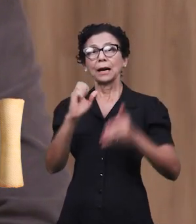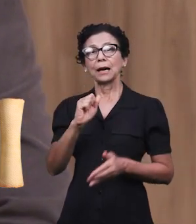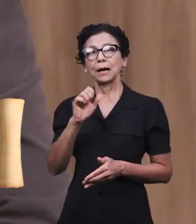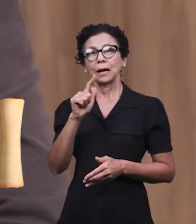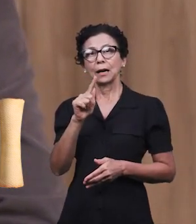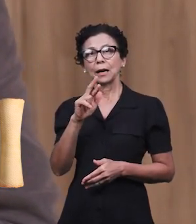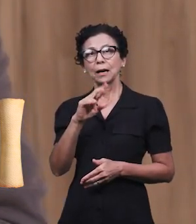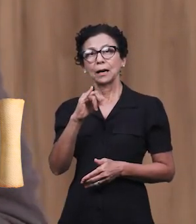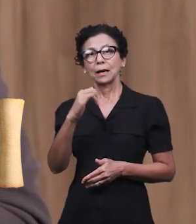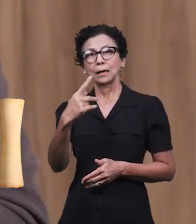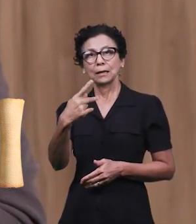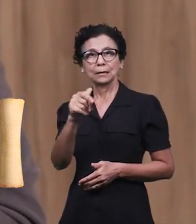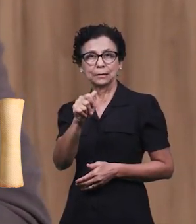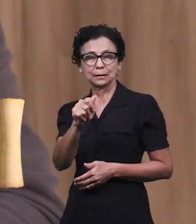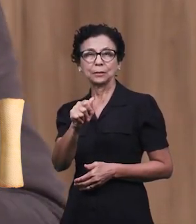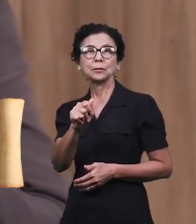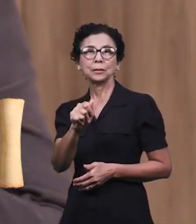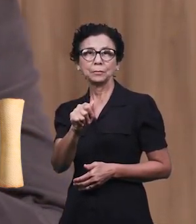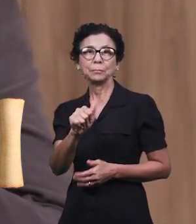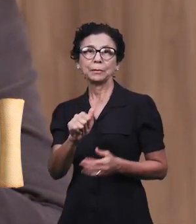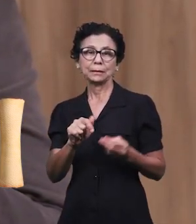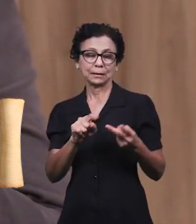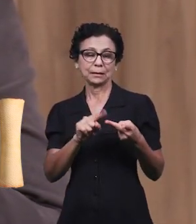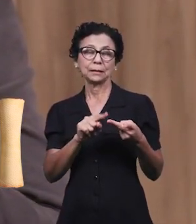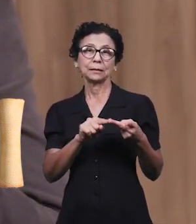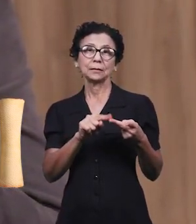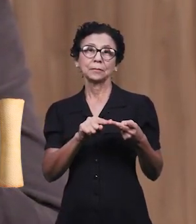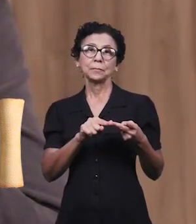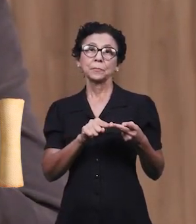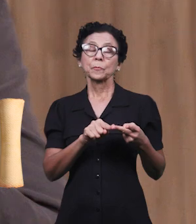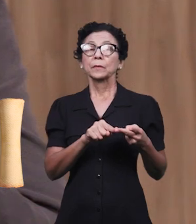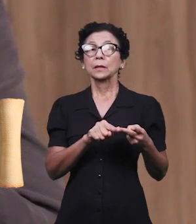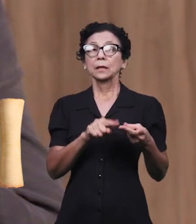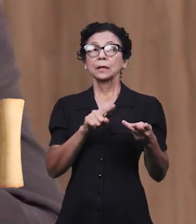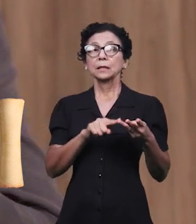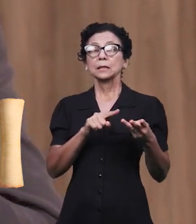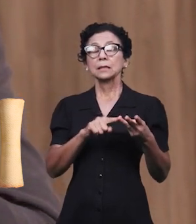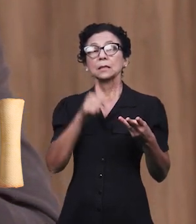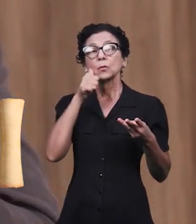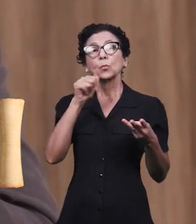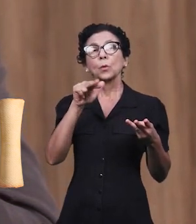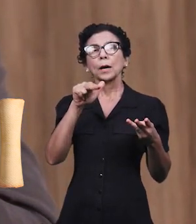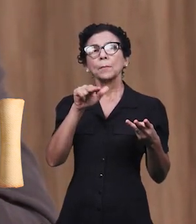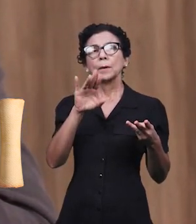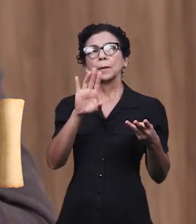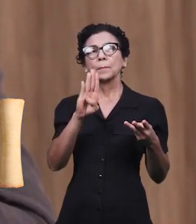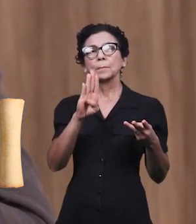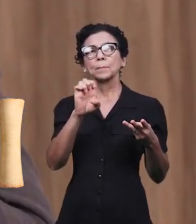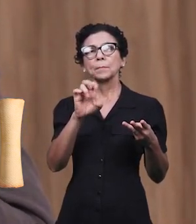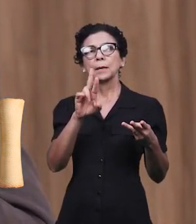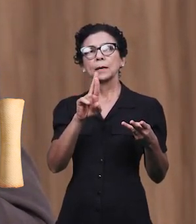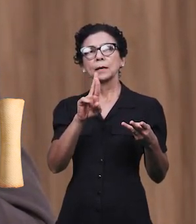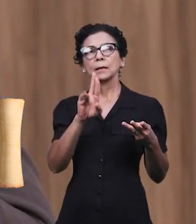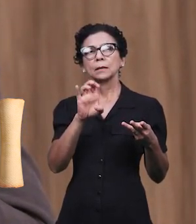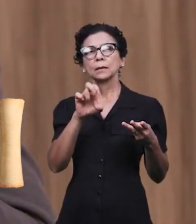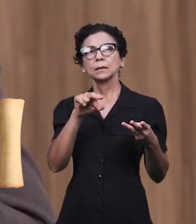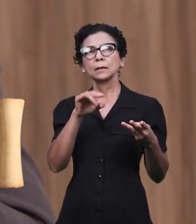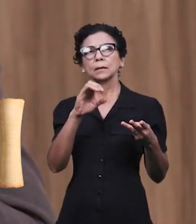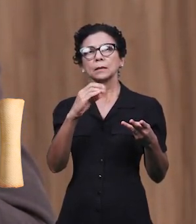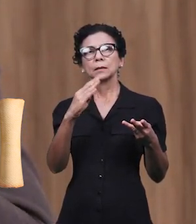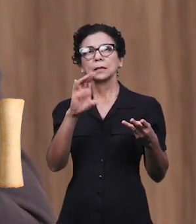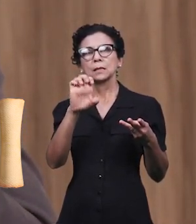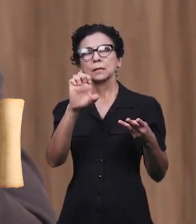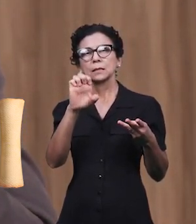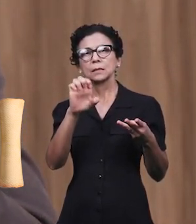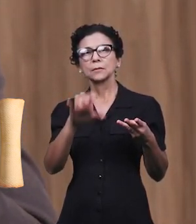irmã Berenice. Então, lembrando que Agripa, Berenice e